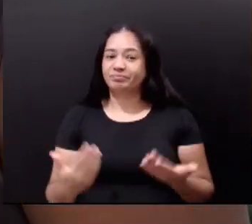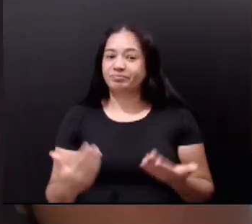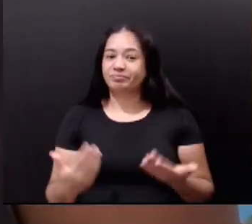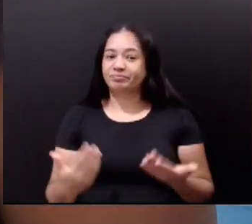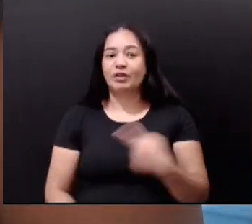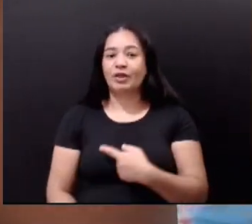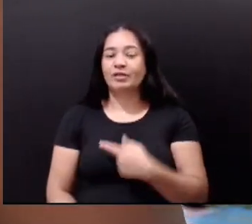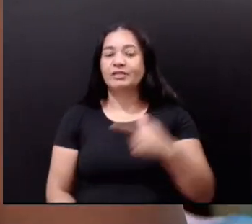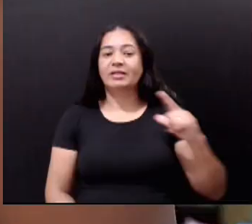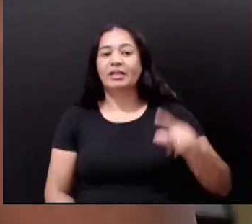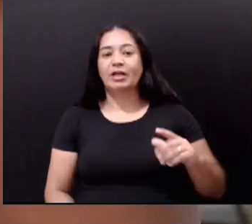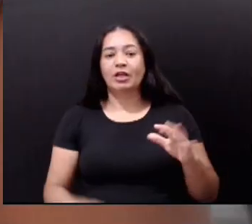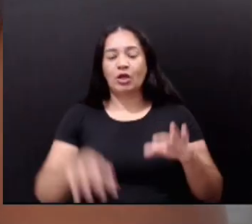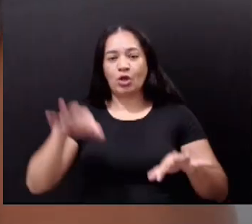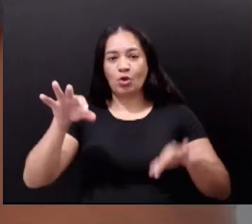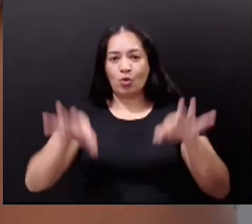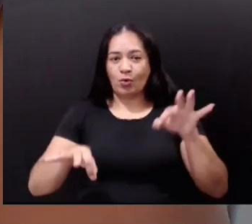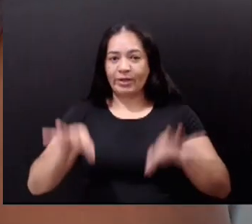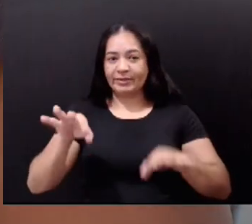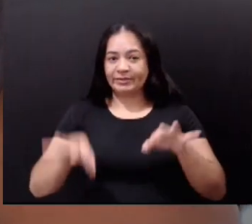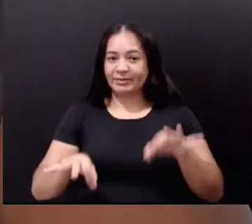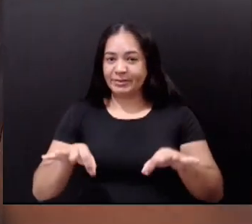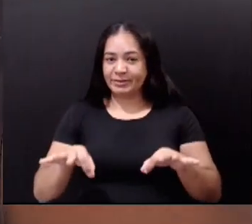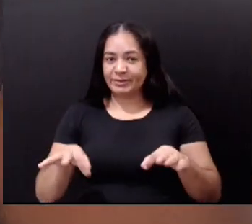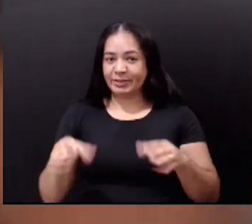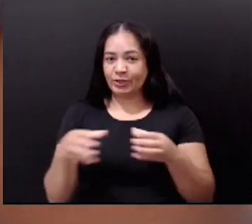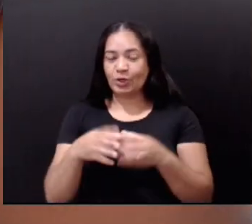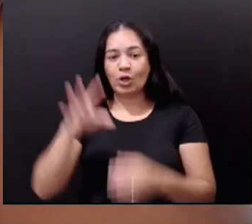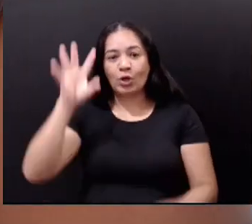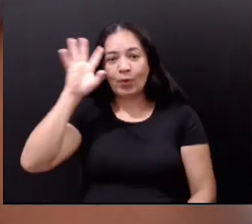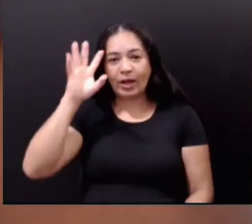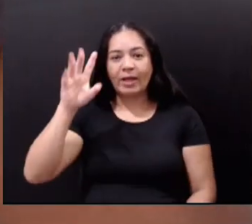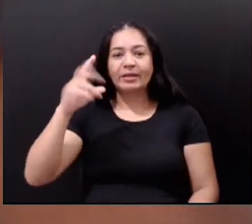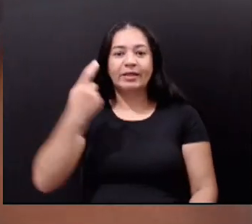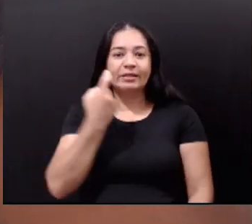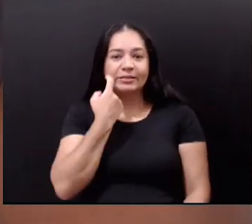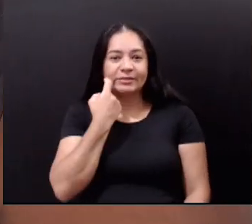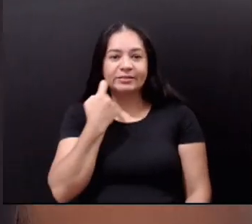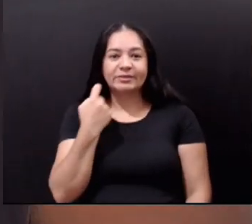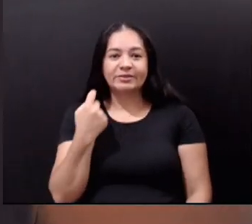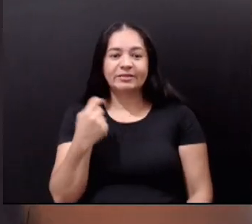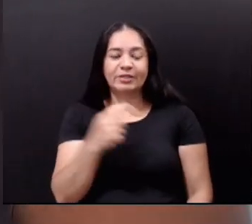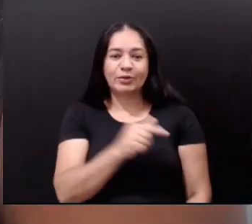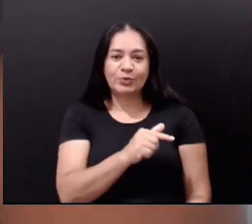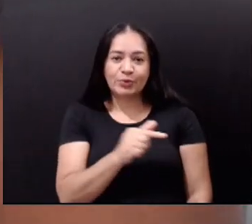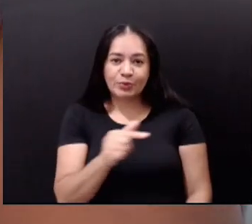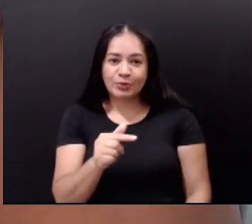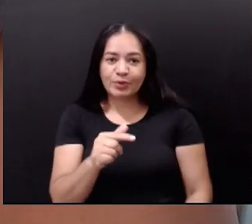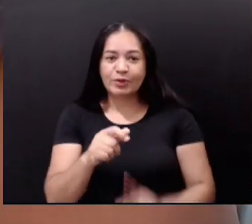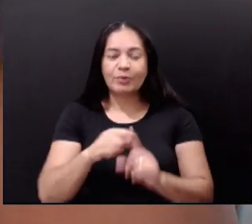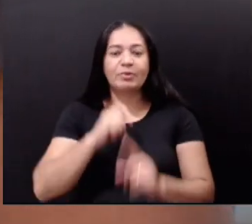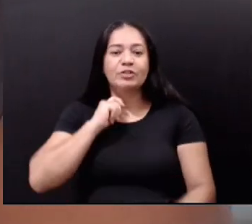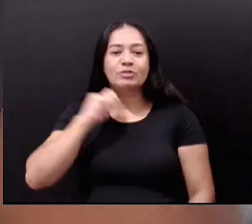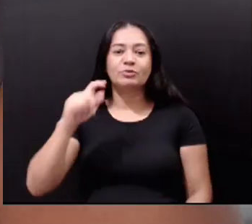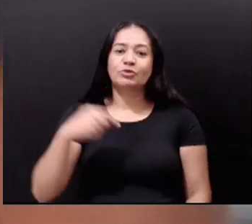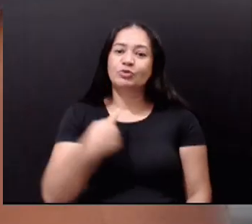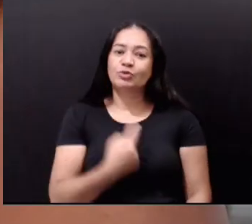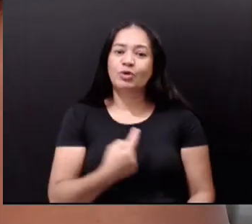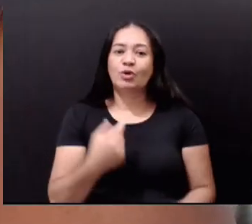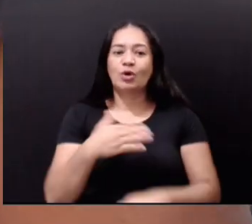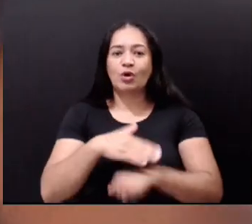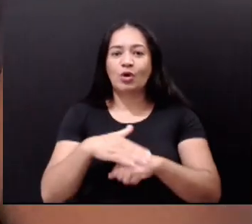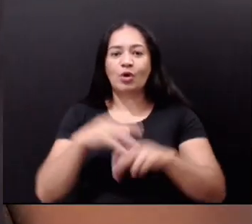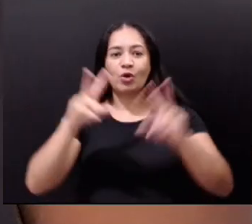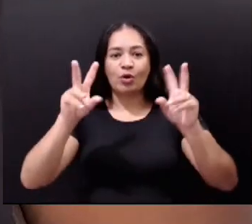artesanato que acontece todas as quartas e sextas-feiras. E aí nessas 2 primeiras semanas do mês de abril, nós estamos abordando a temática dos direitos da